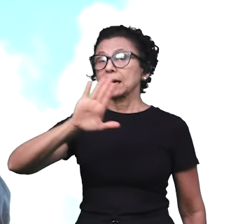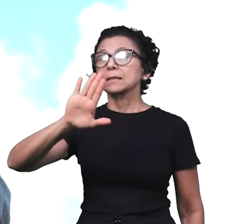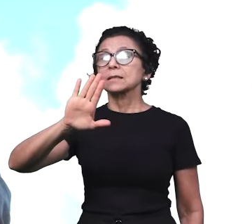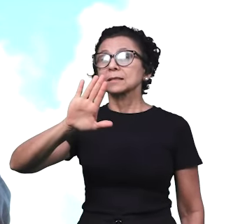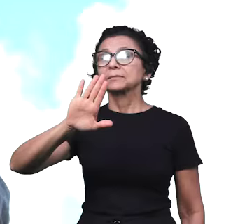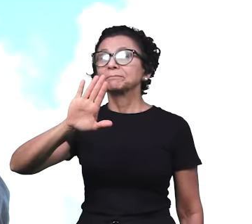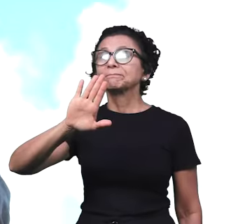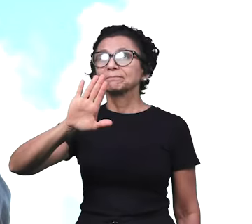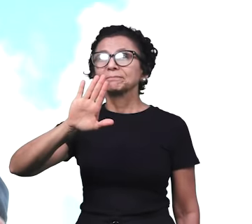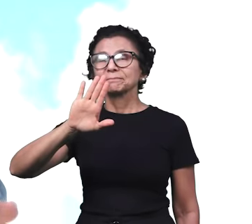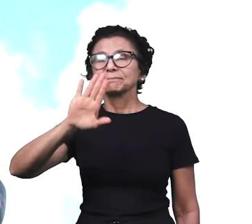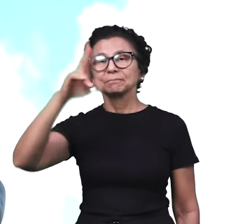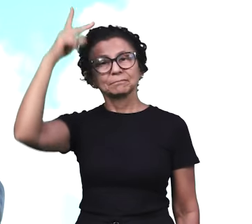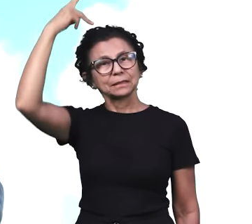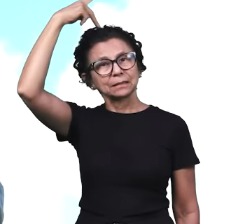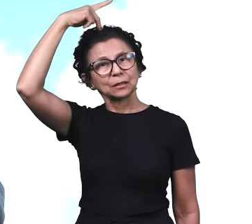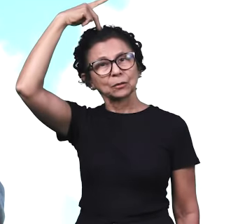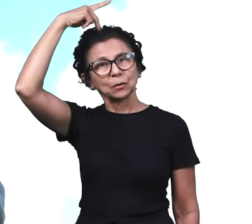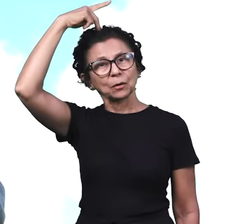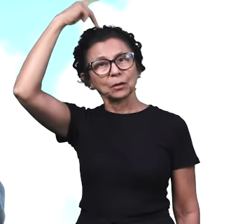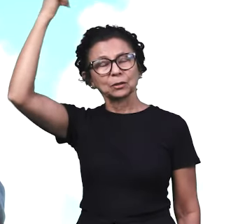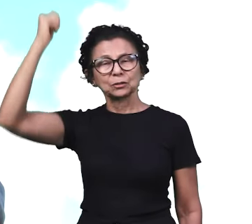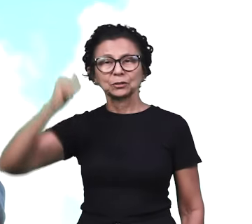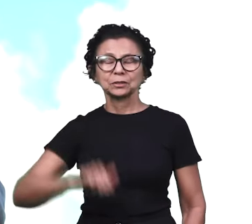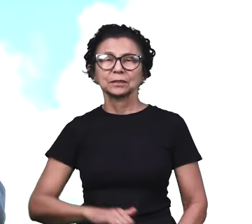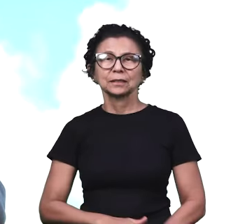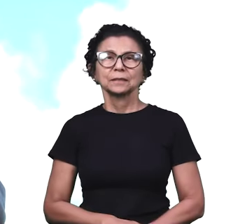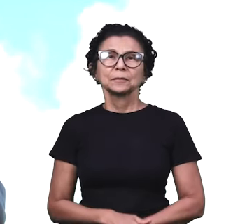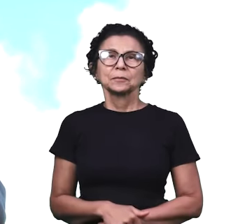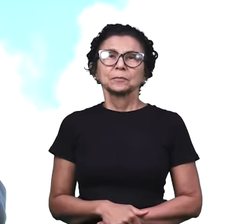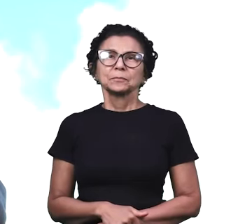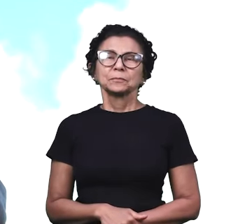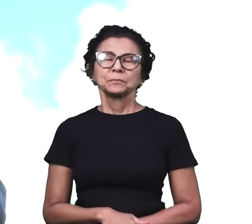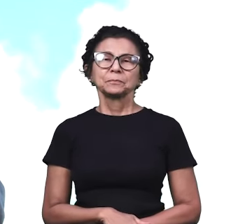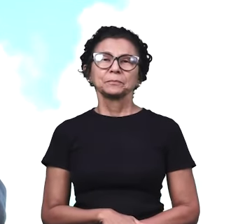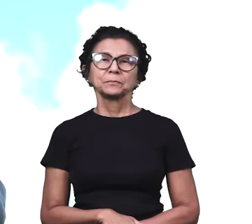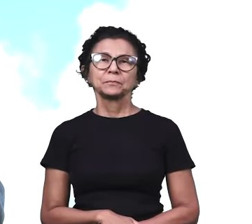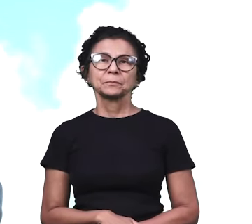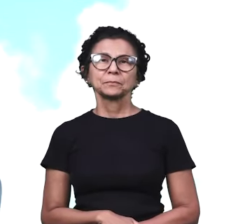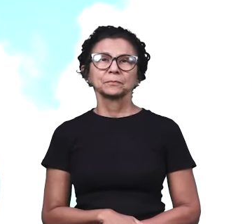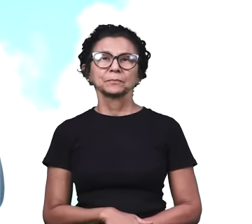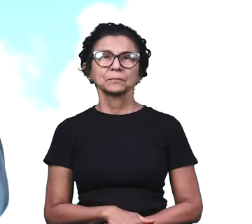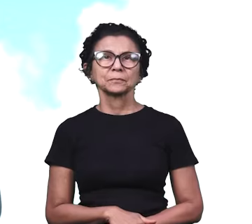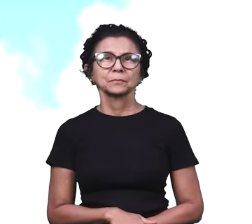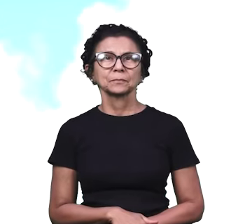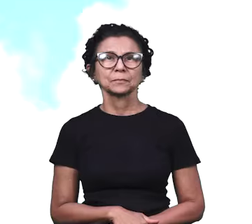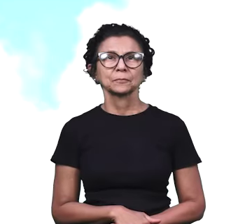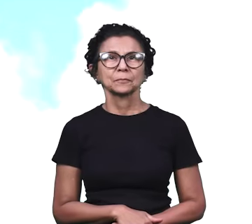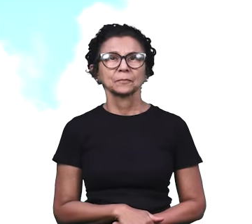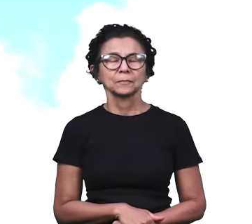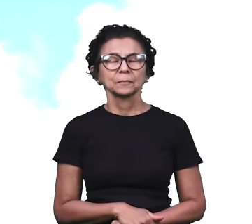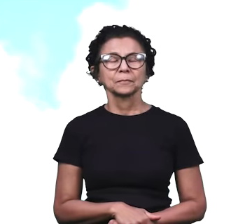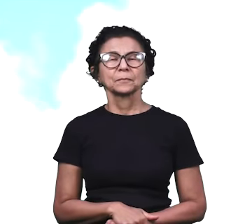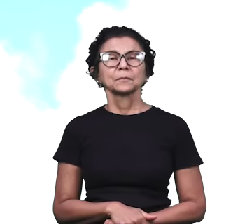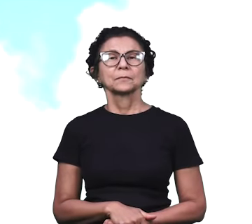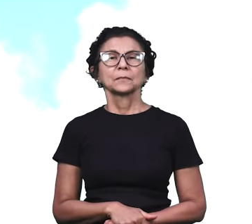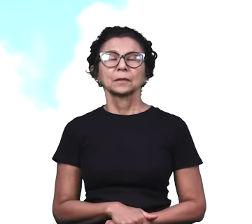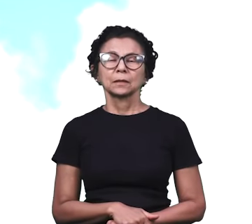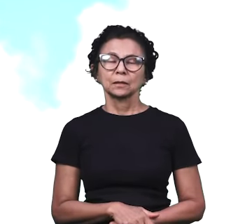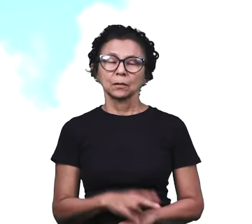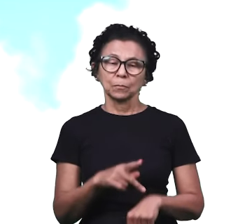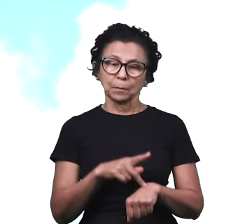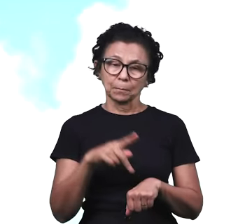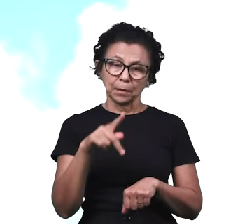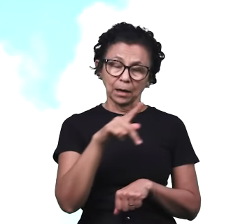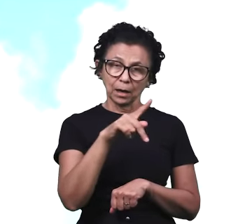Como a palavra está falando aqui, eles foram libertos. Não é? A Páscoa, vocês vão comemorar essa